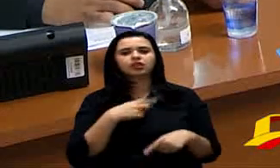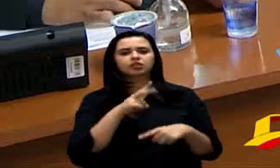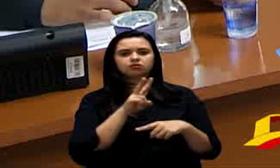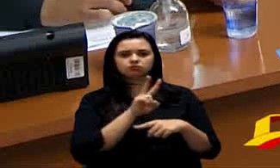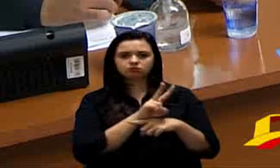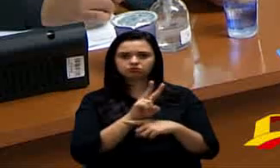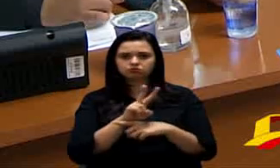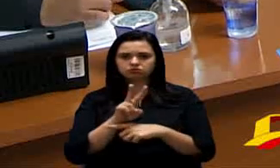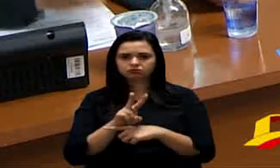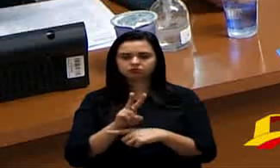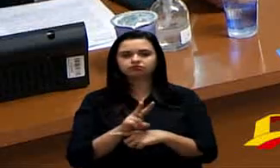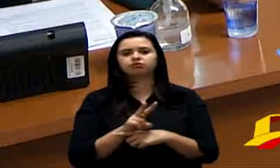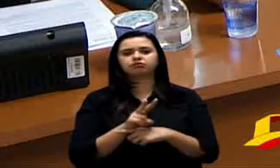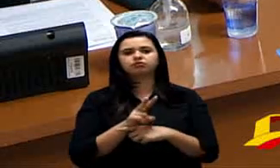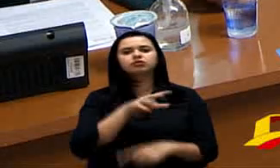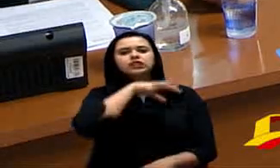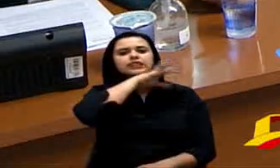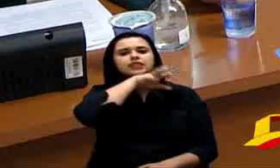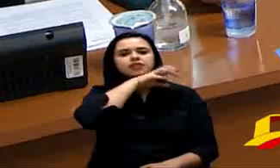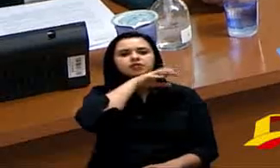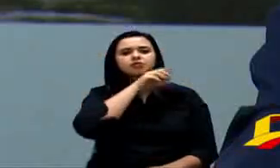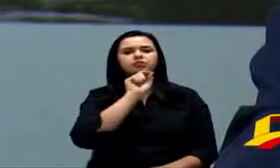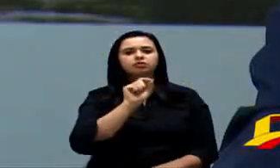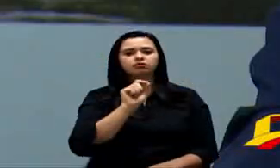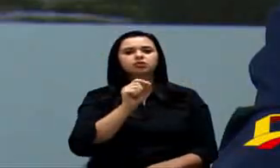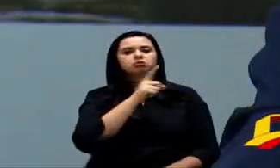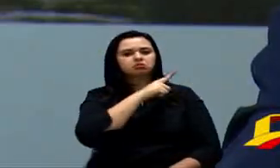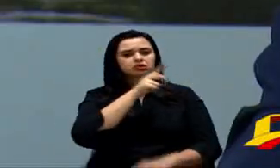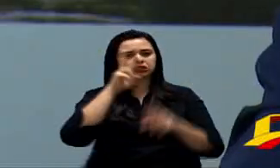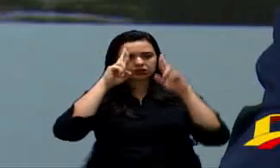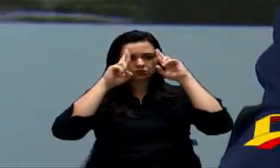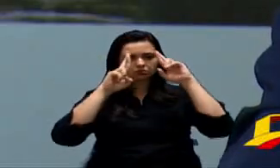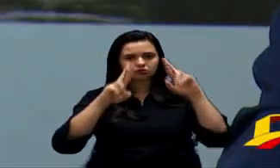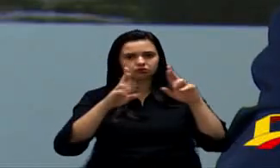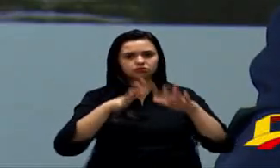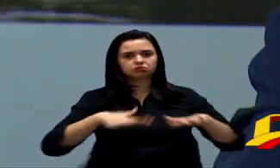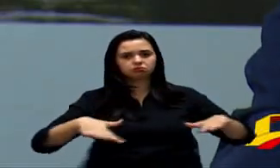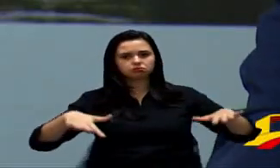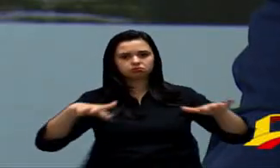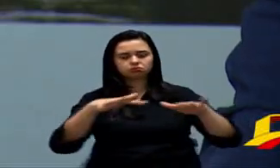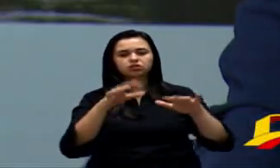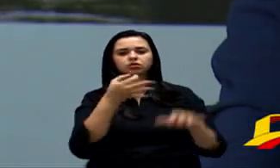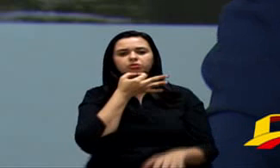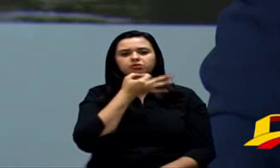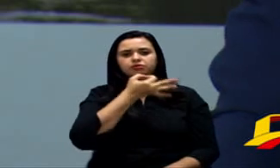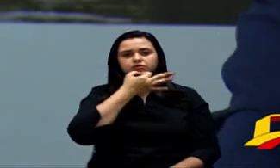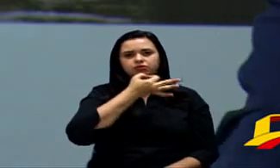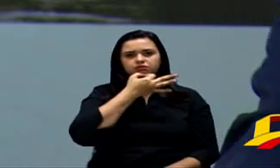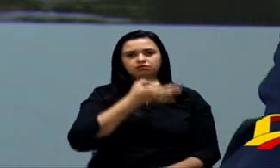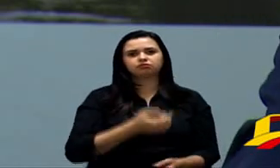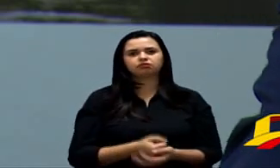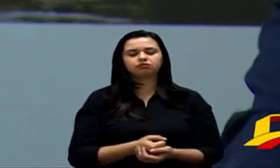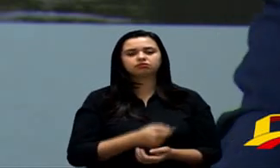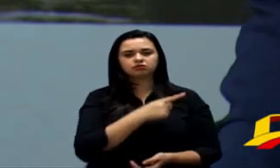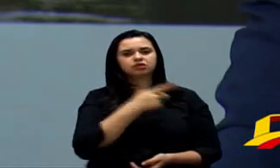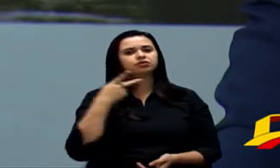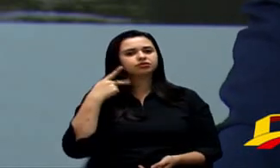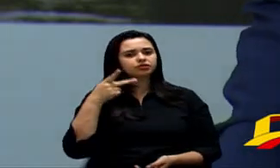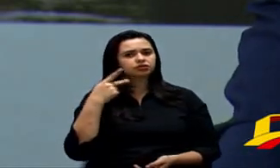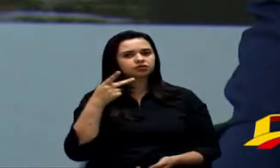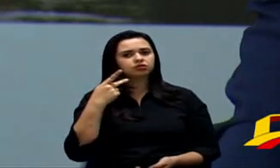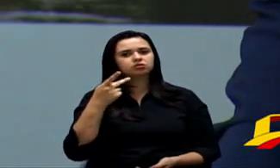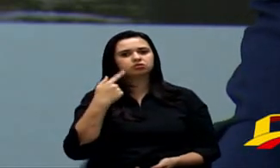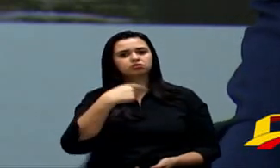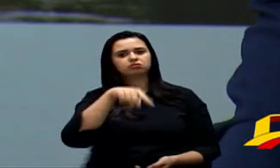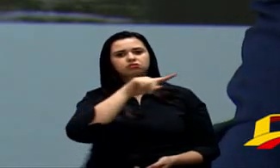animal, respeitando todos os posicionamentos. E, como foi citado aqui, pessoal, eu vou abrir a câmera. Quando começou